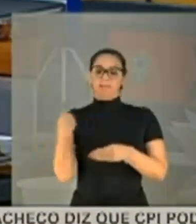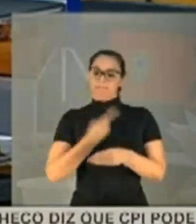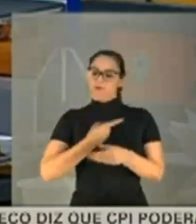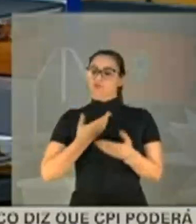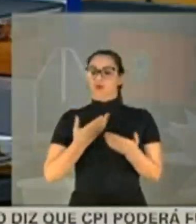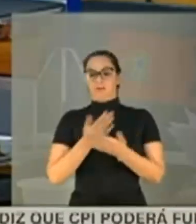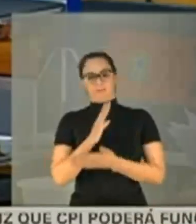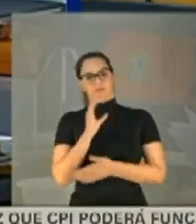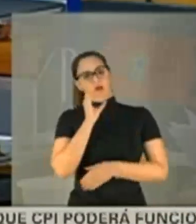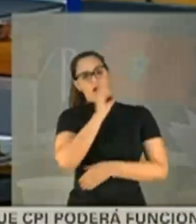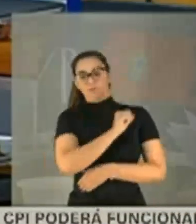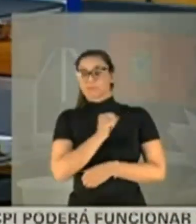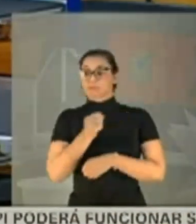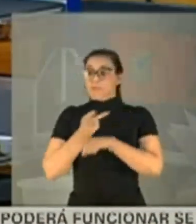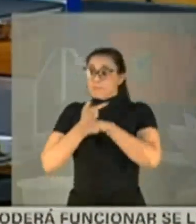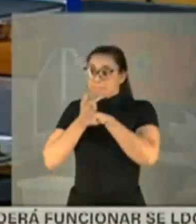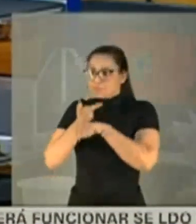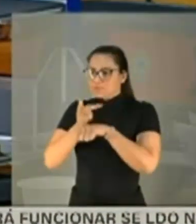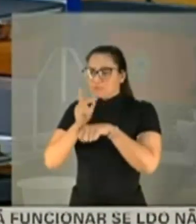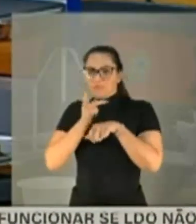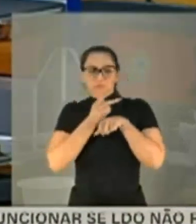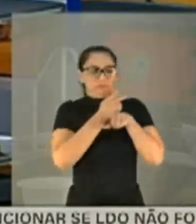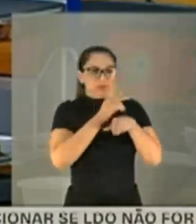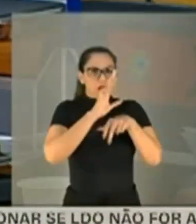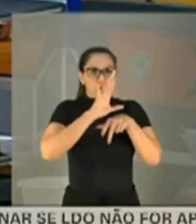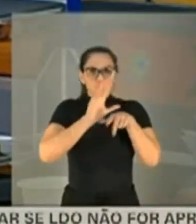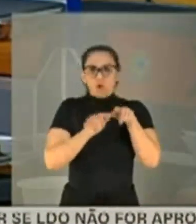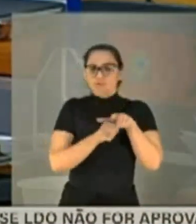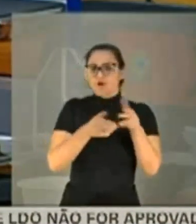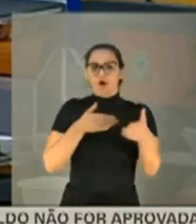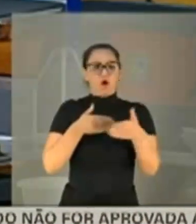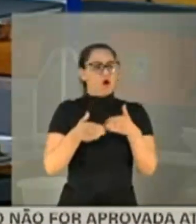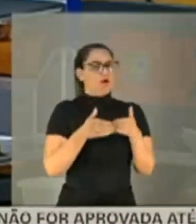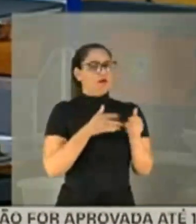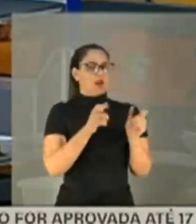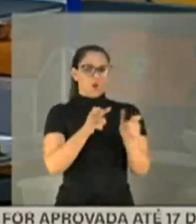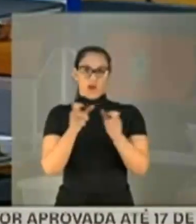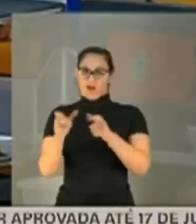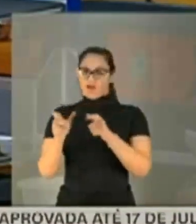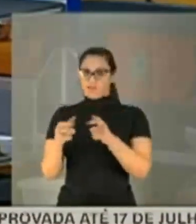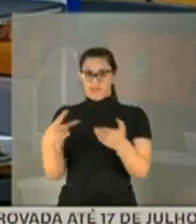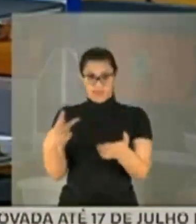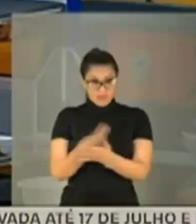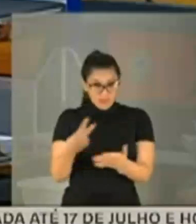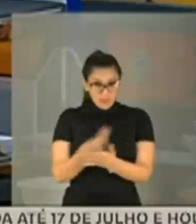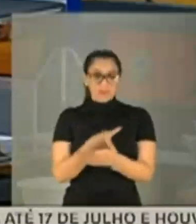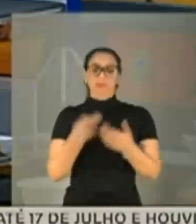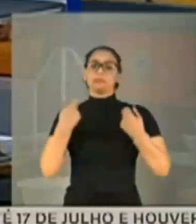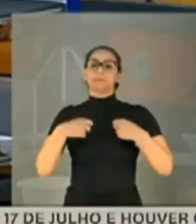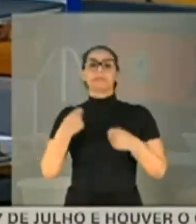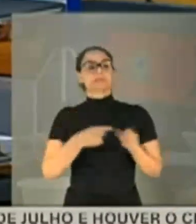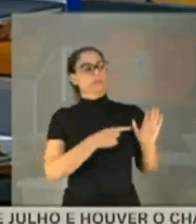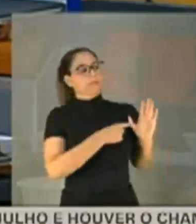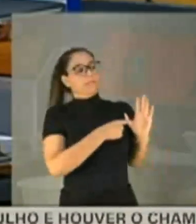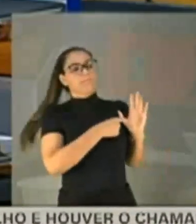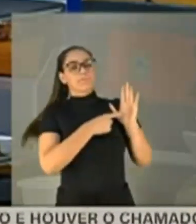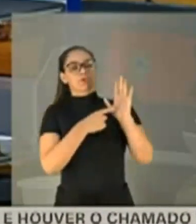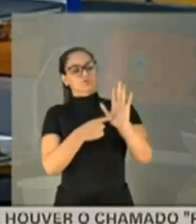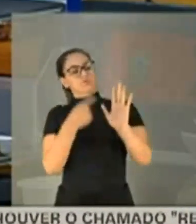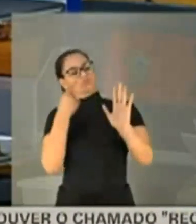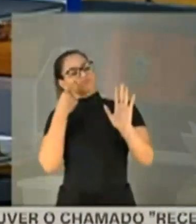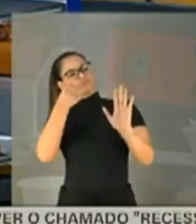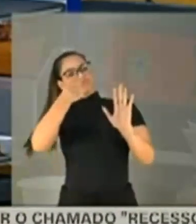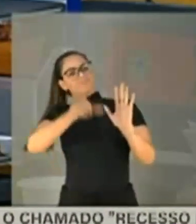antes. A gente tem que buscar corrupção onde quer que seja. Erros têm que ser apontados,